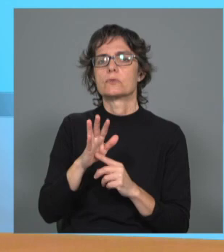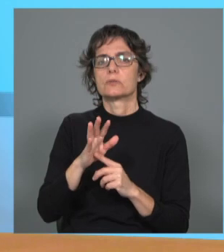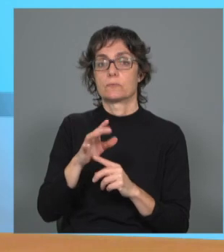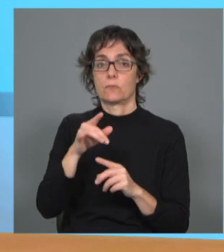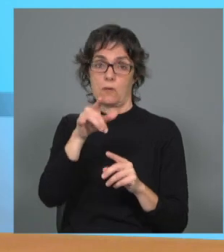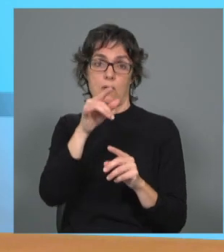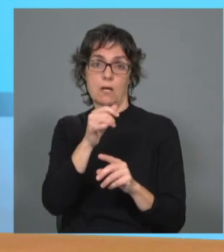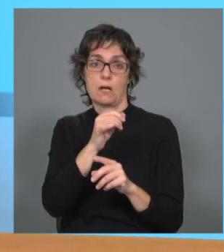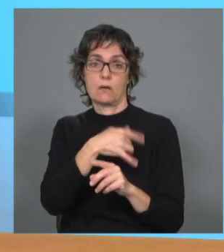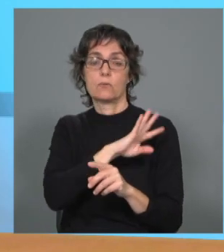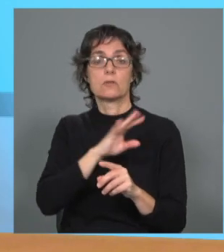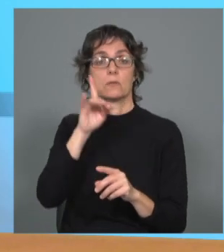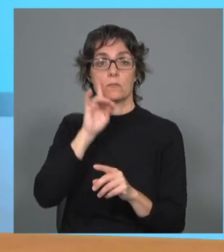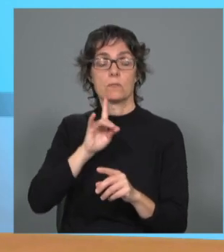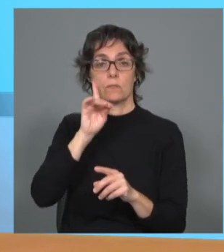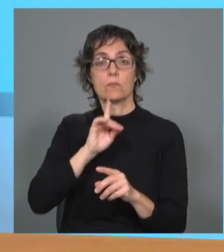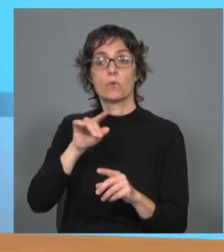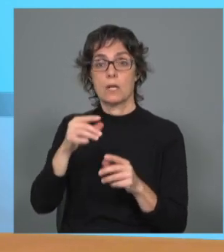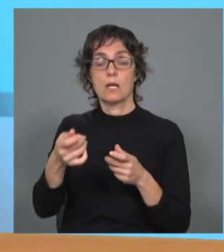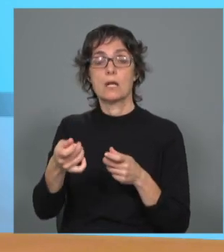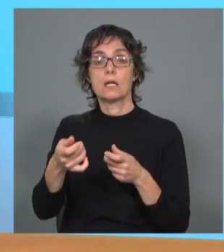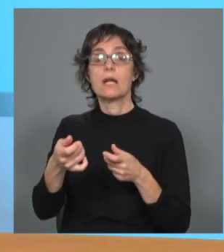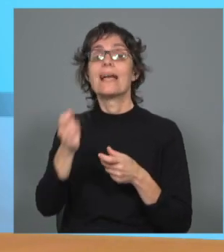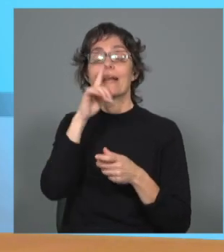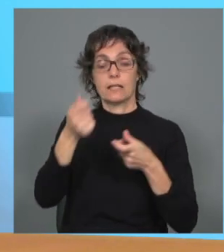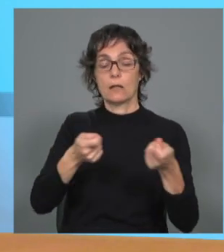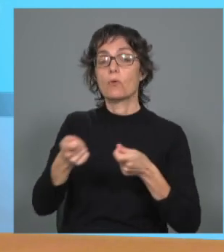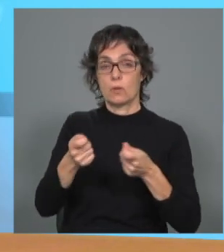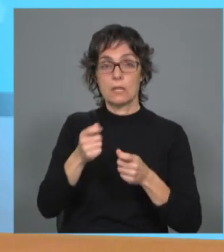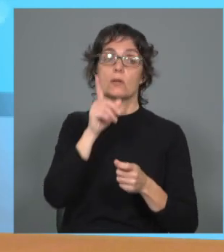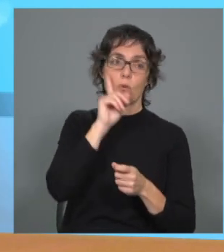leigos, mulheres e quem coordena é uma mulher. Estão a decidir.